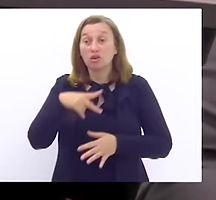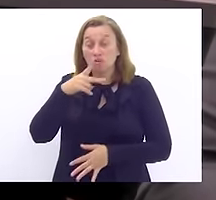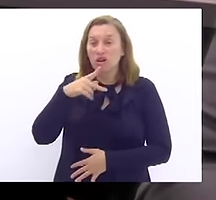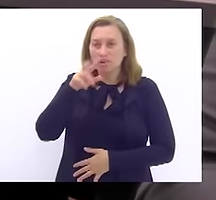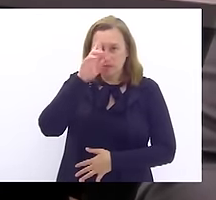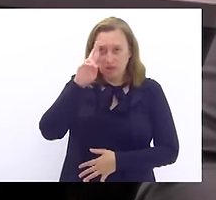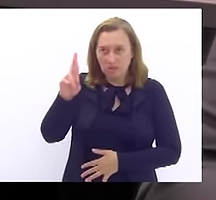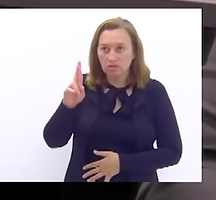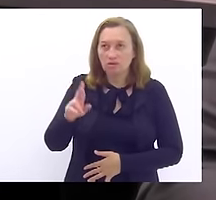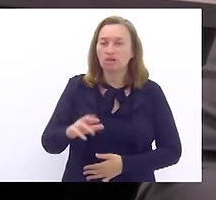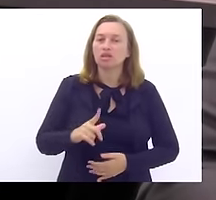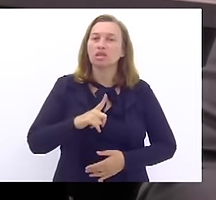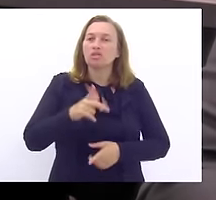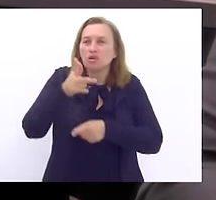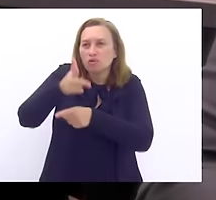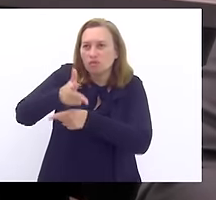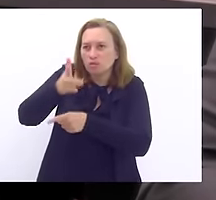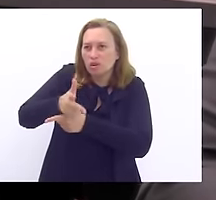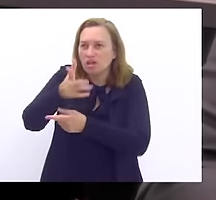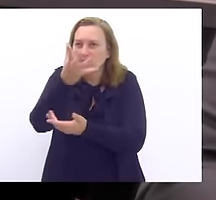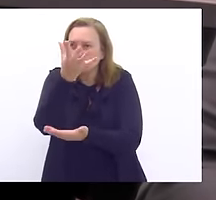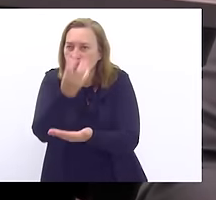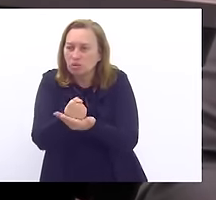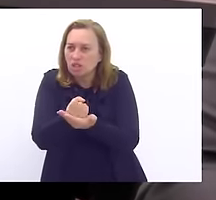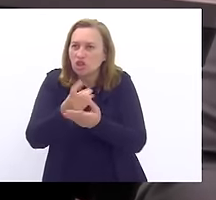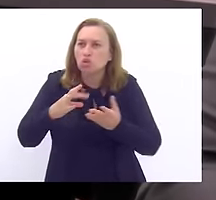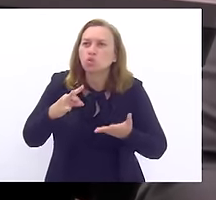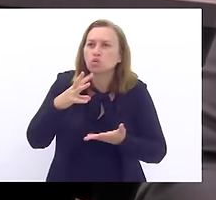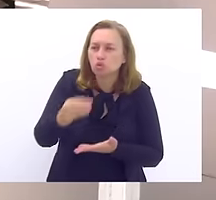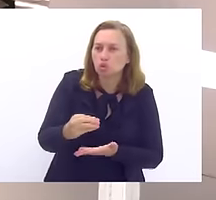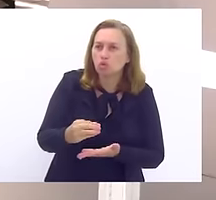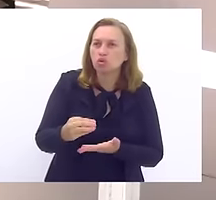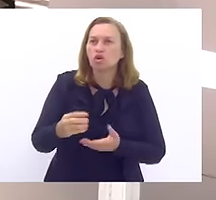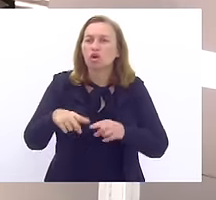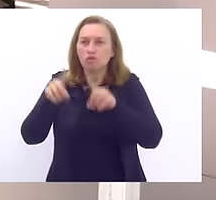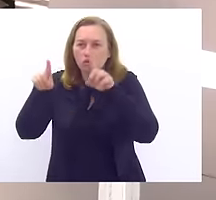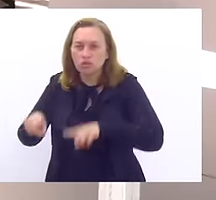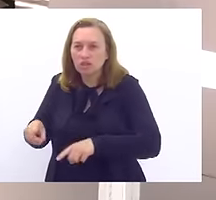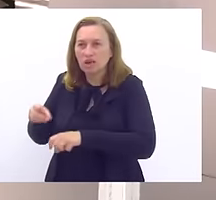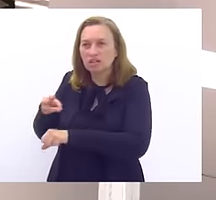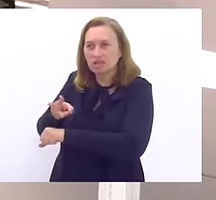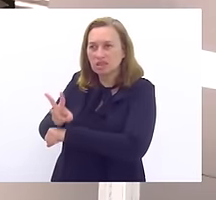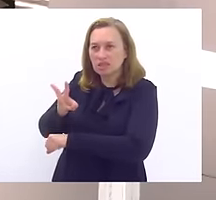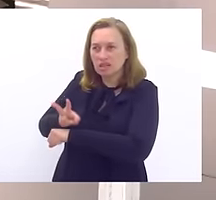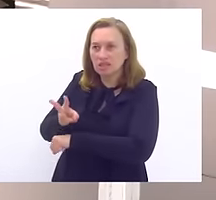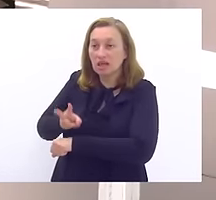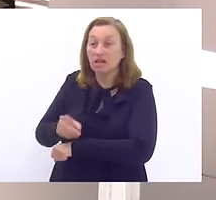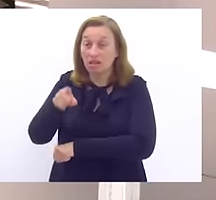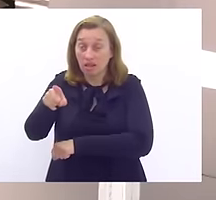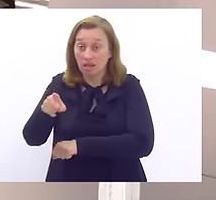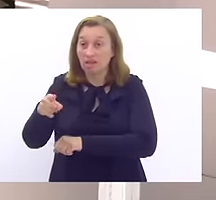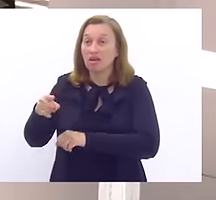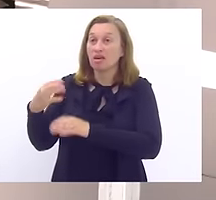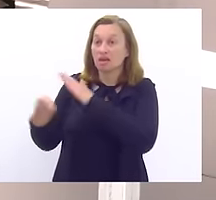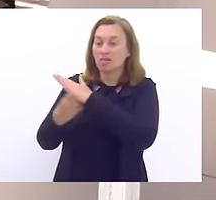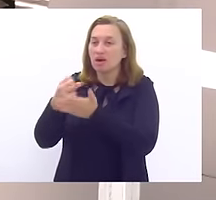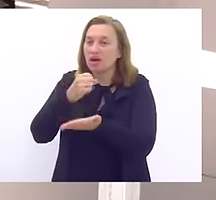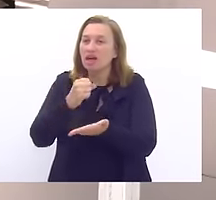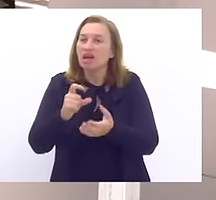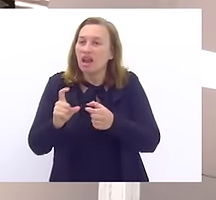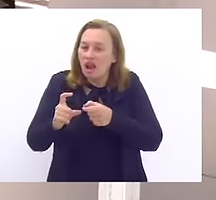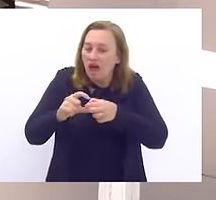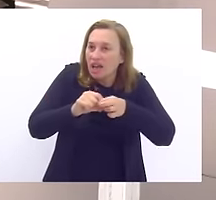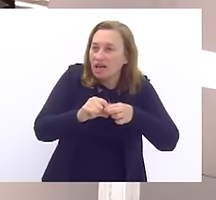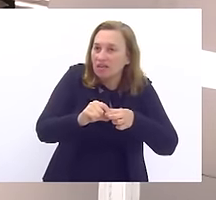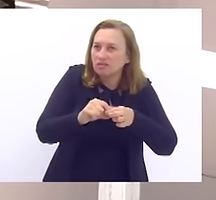para a senhora que nós temos filmado documentar Exatamente isso funcionários terceirizados dessa empresa lacrando o carro